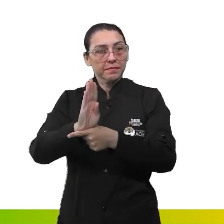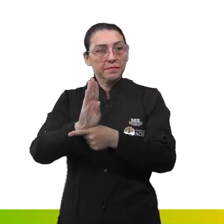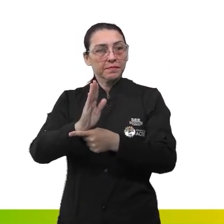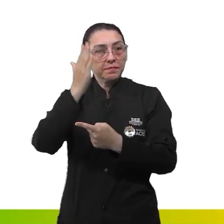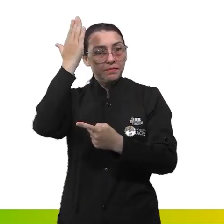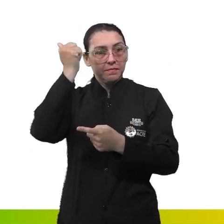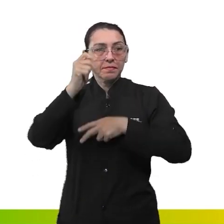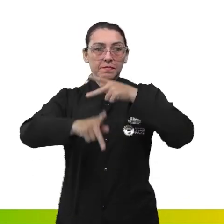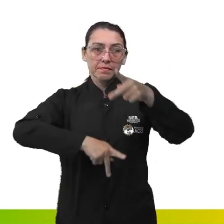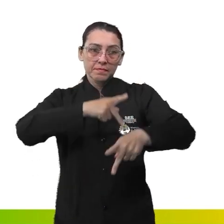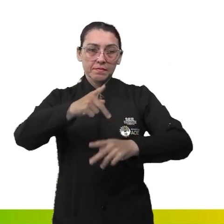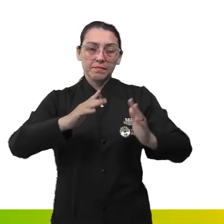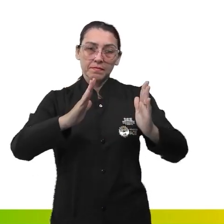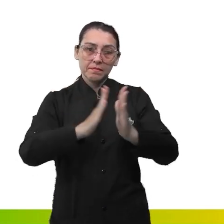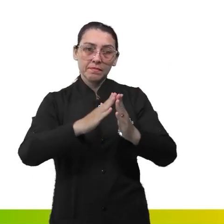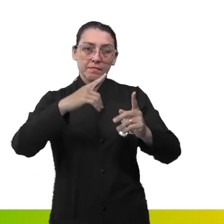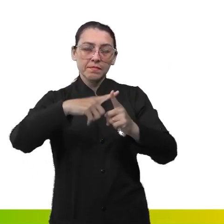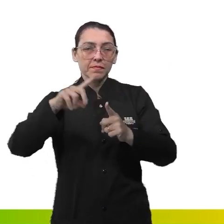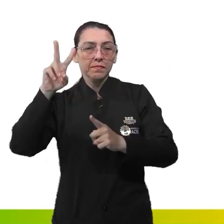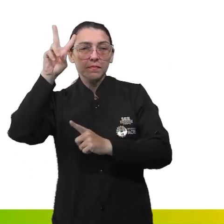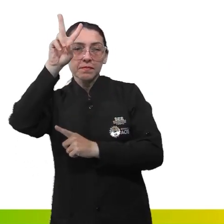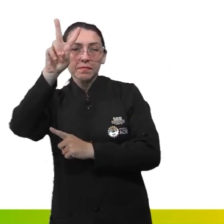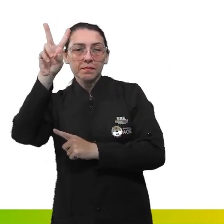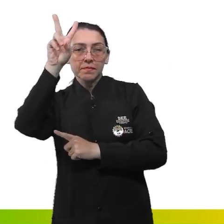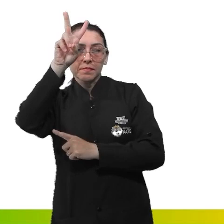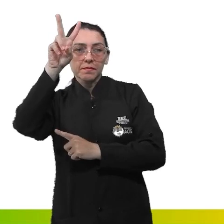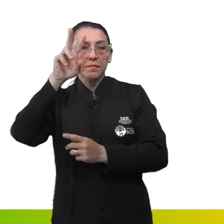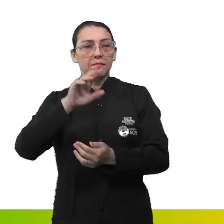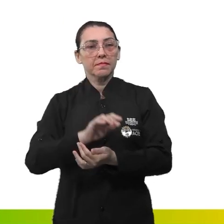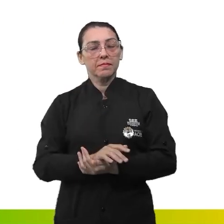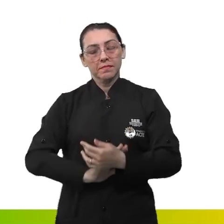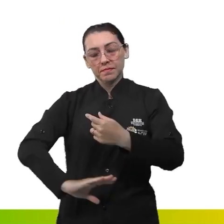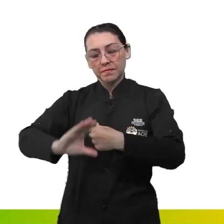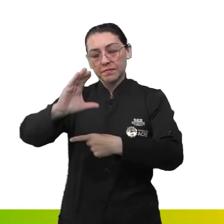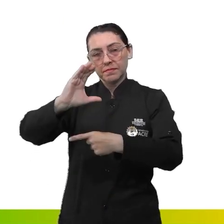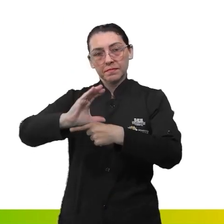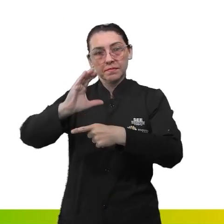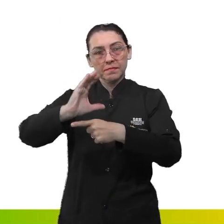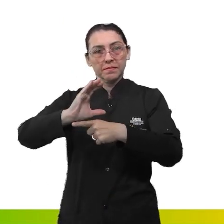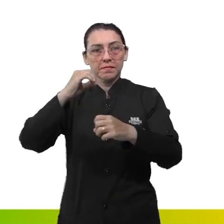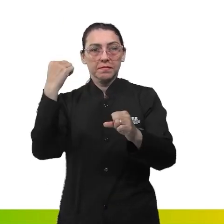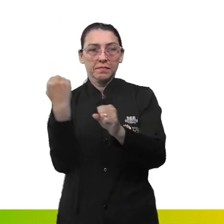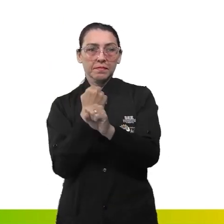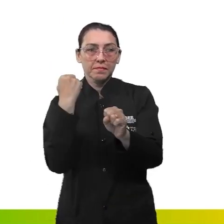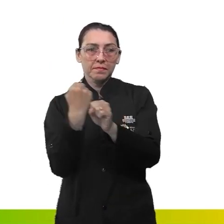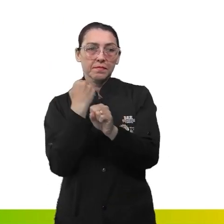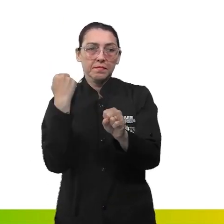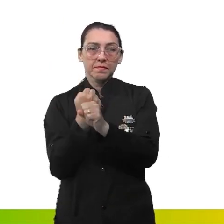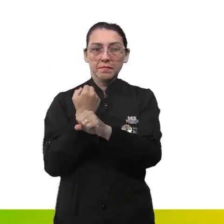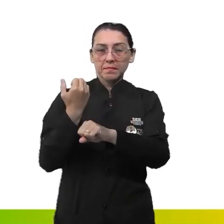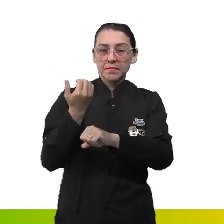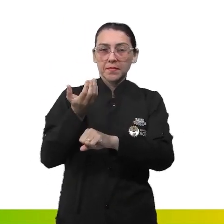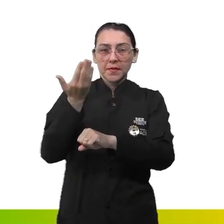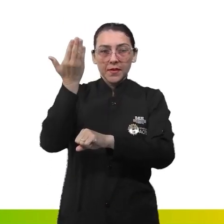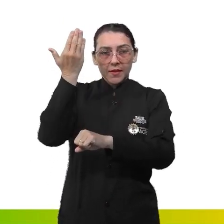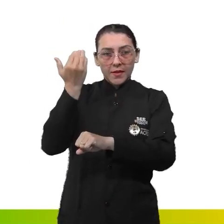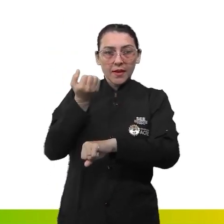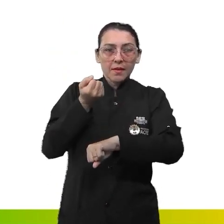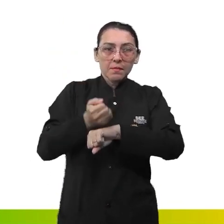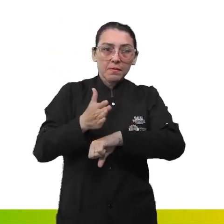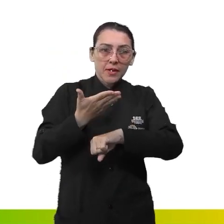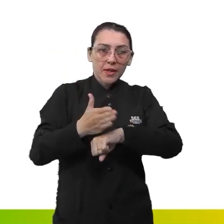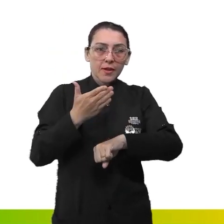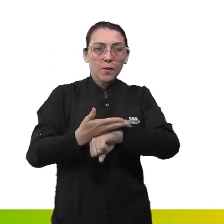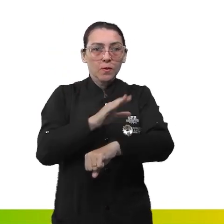B, saberes populares e igrejas históricas. C, construções antigas